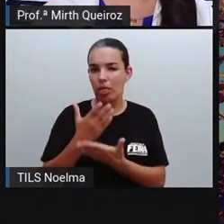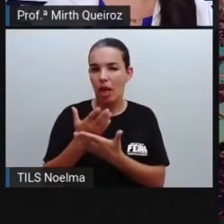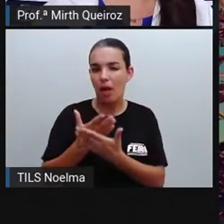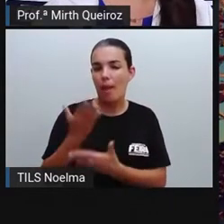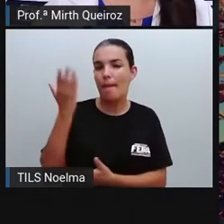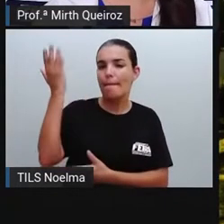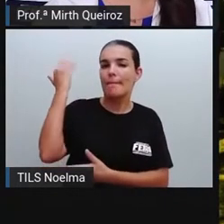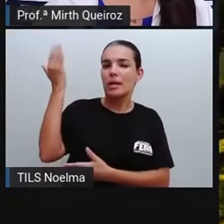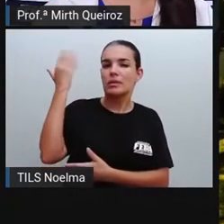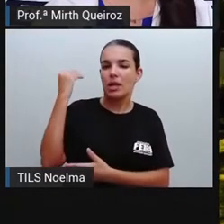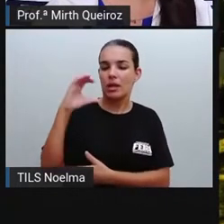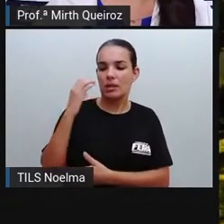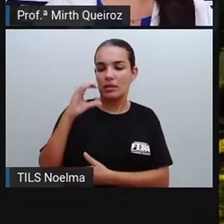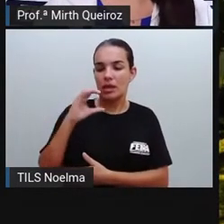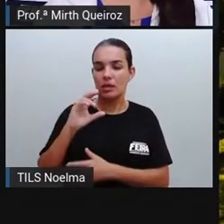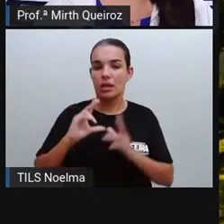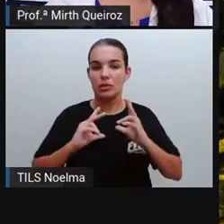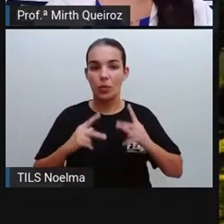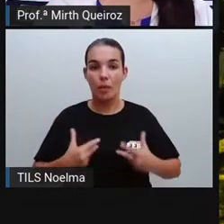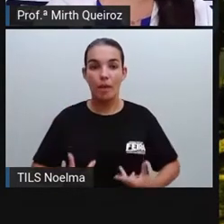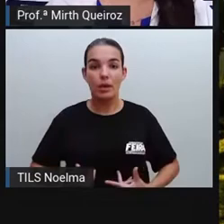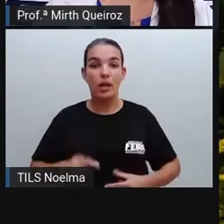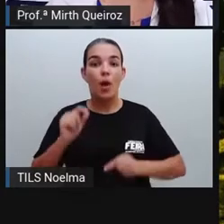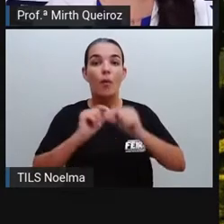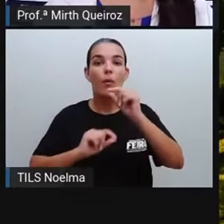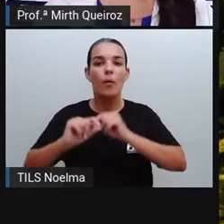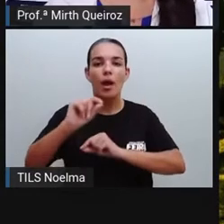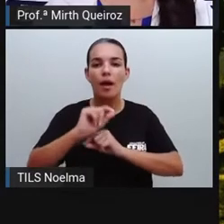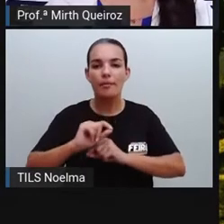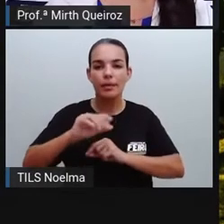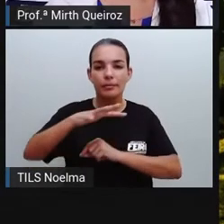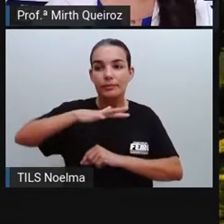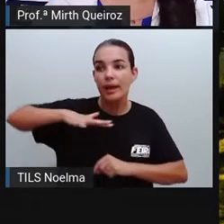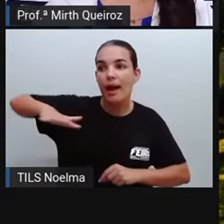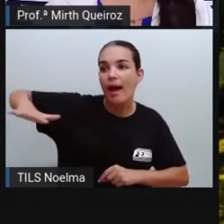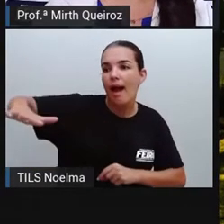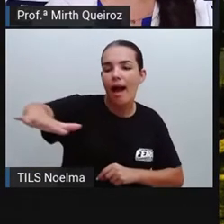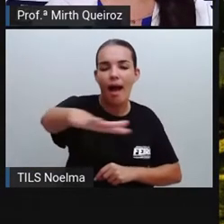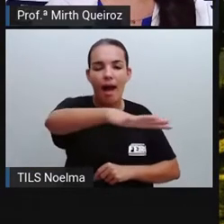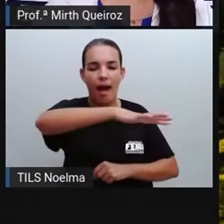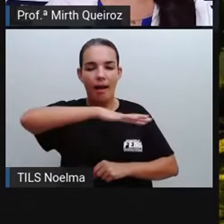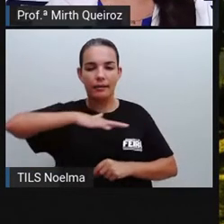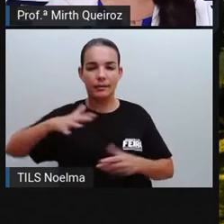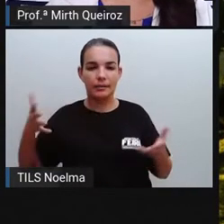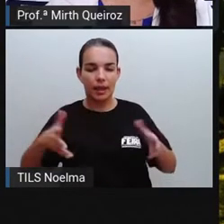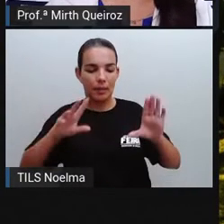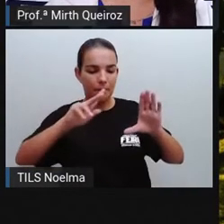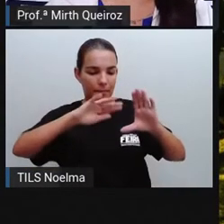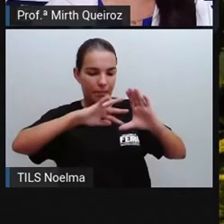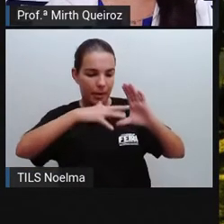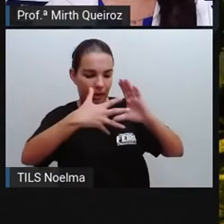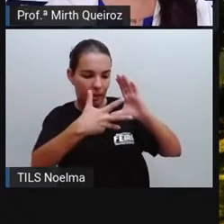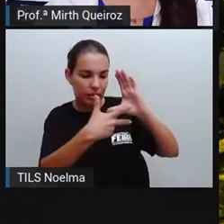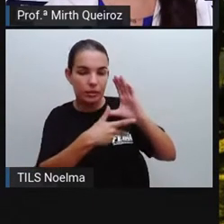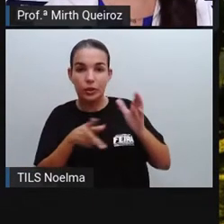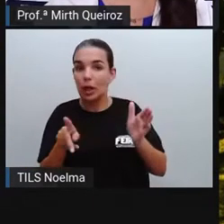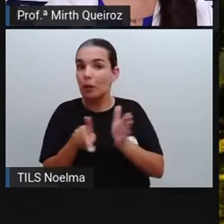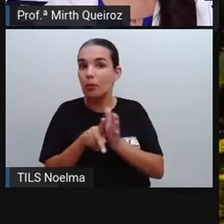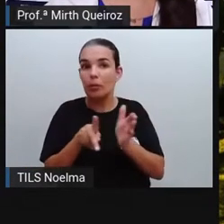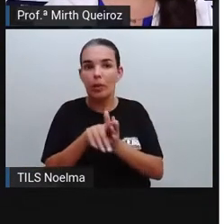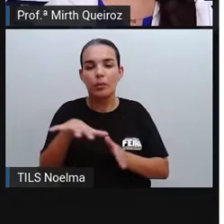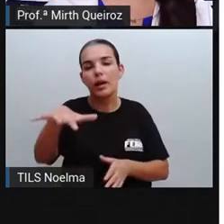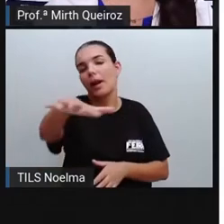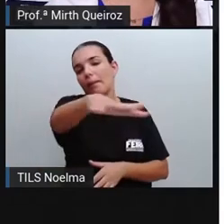aula passada de ciências humanas, que é sobre as paisagens, né? Vamos estudar aí as características predominantes